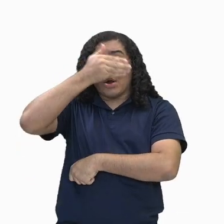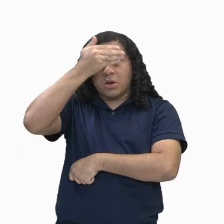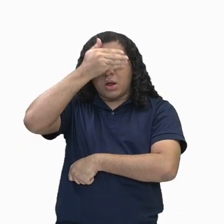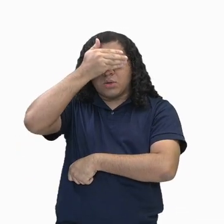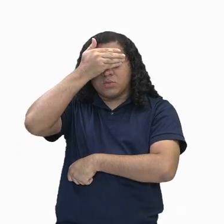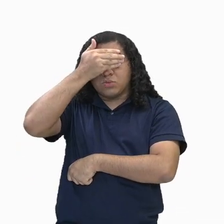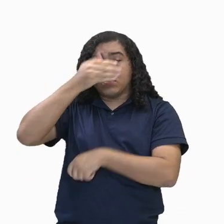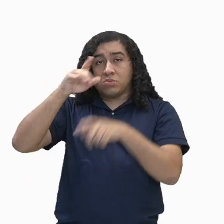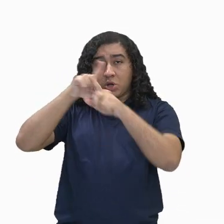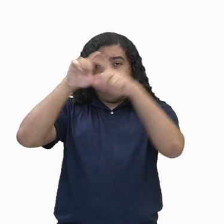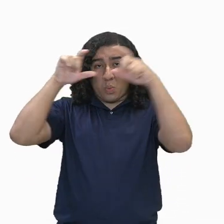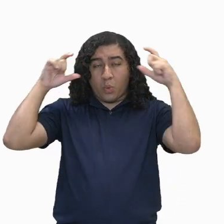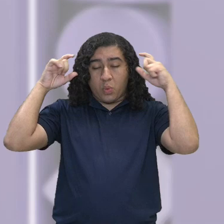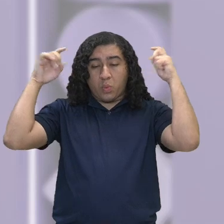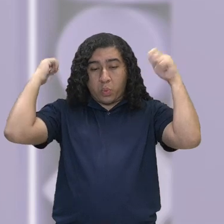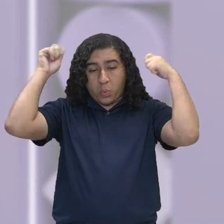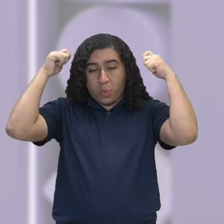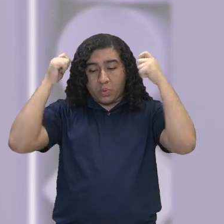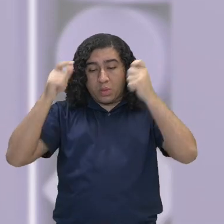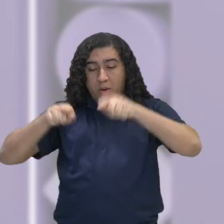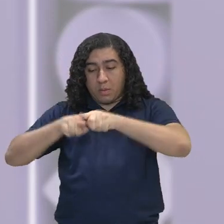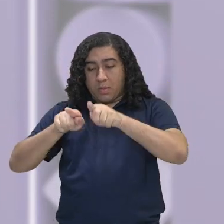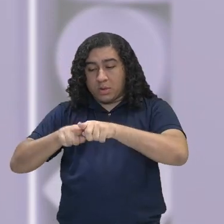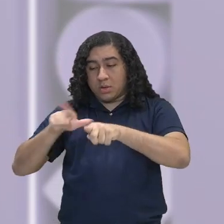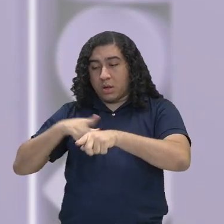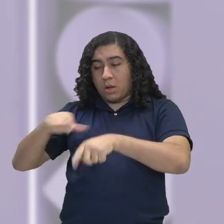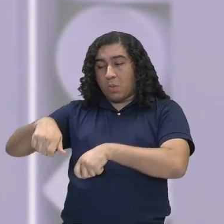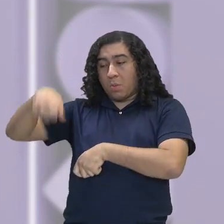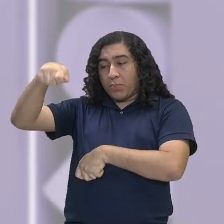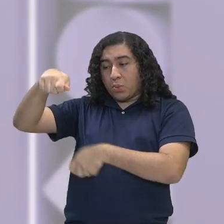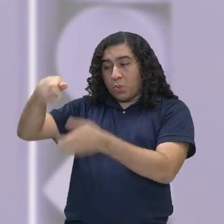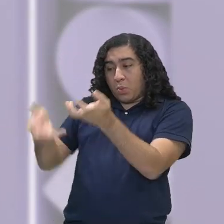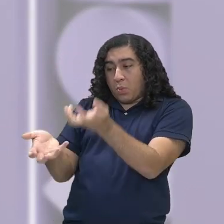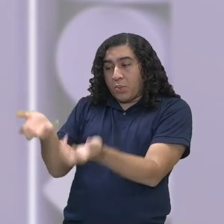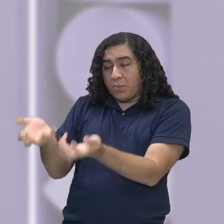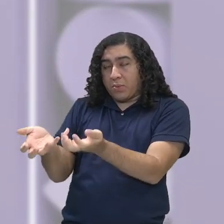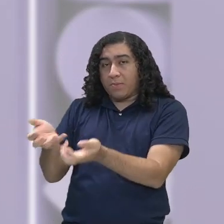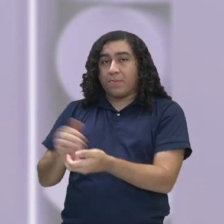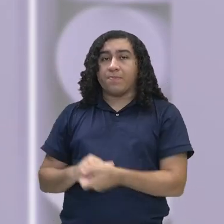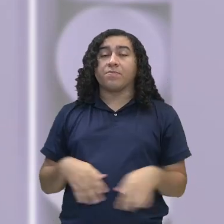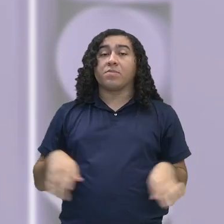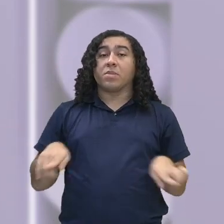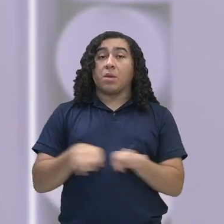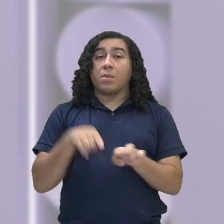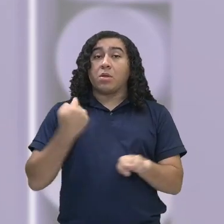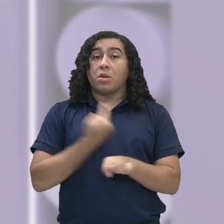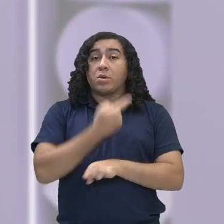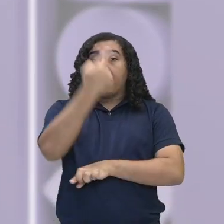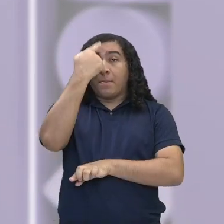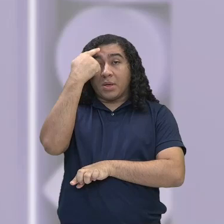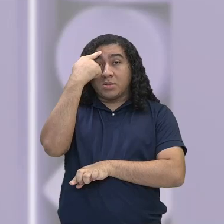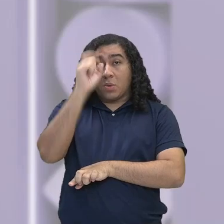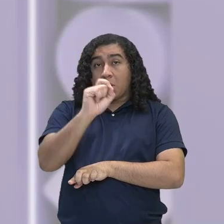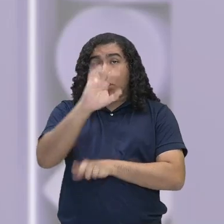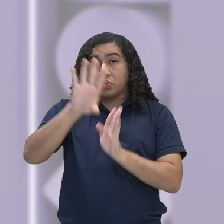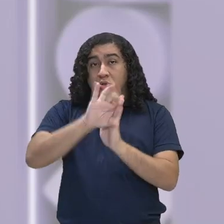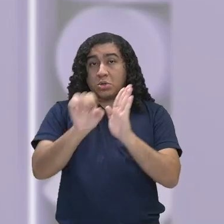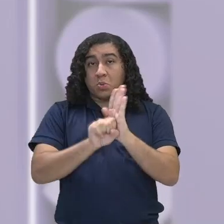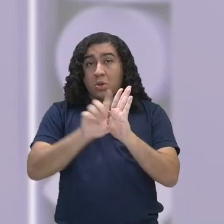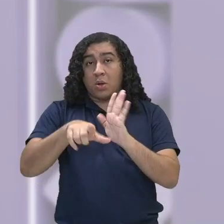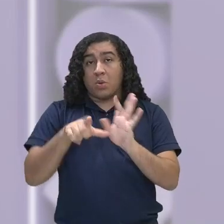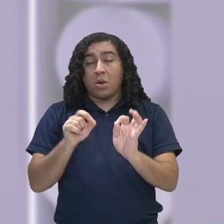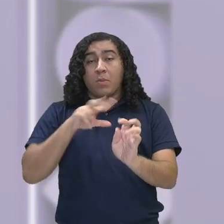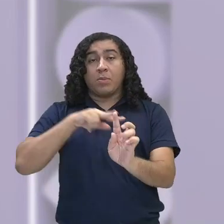começar essa aula de hoje pensando que os símbolos é uma dimensão que todo